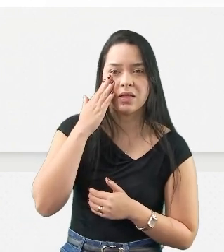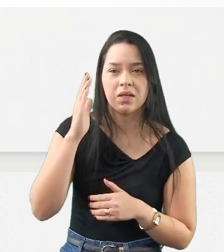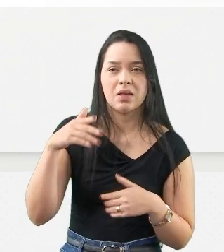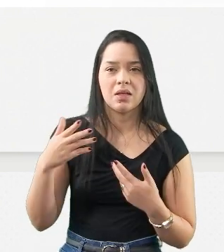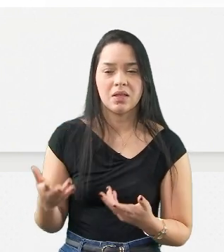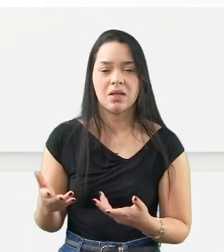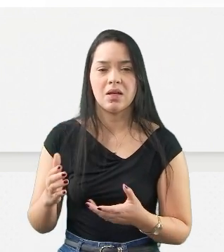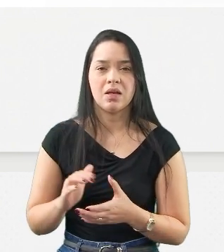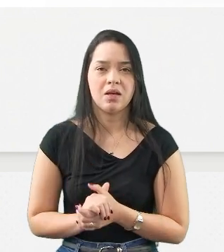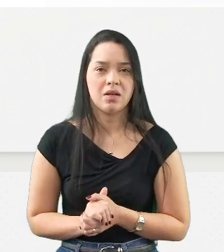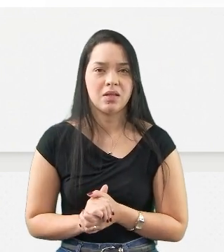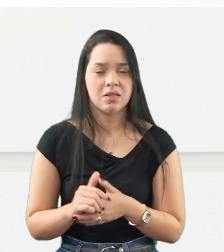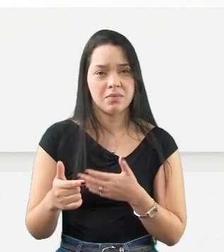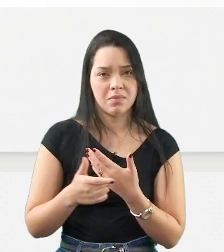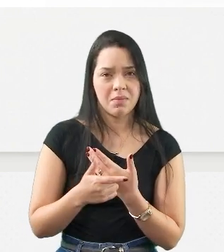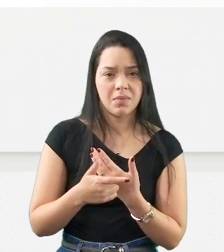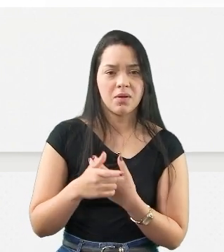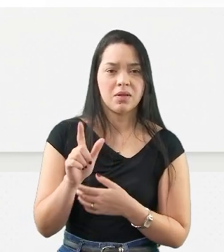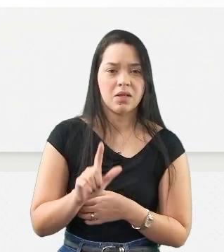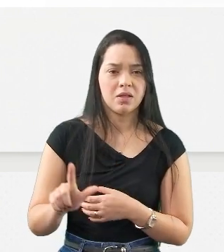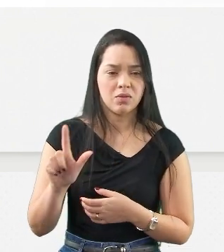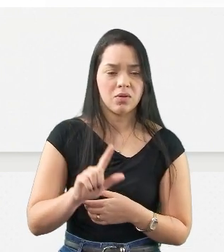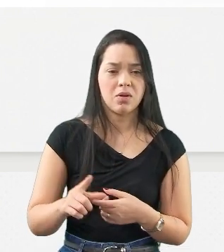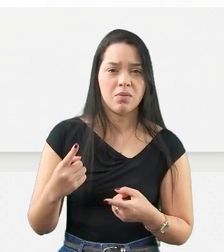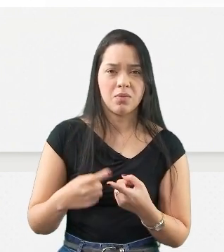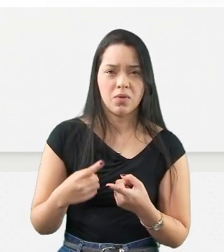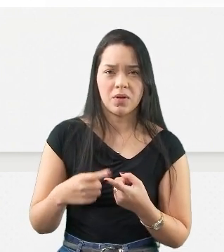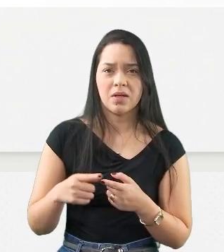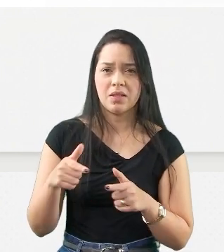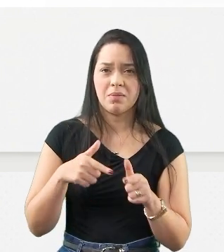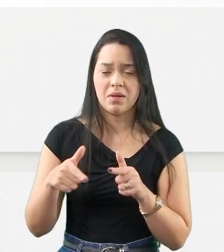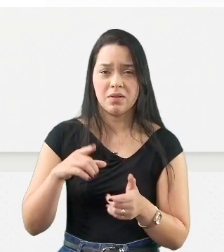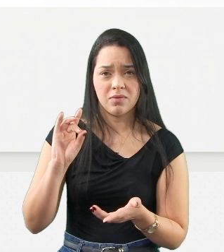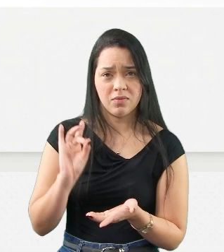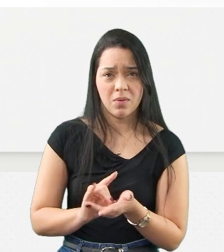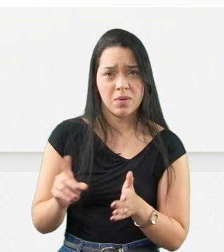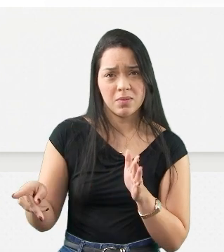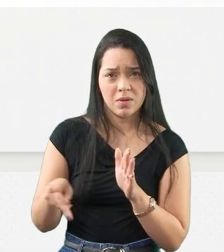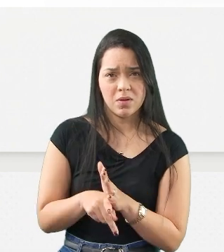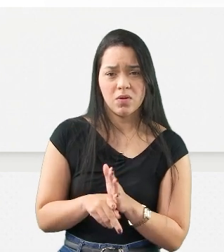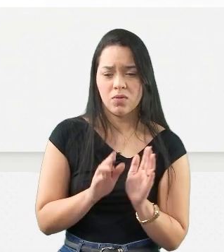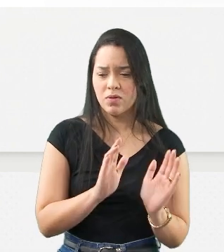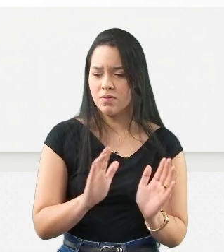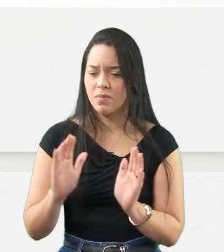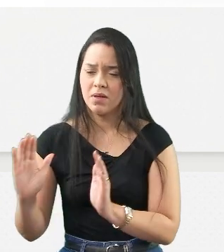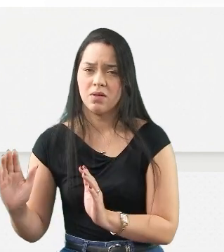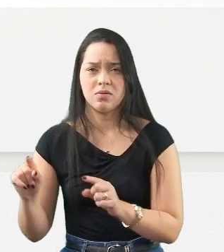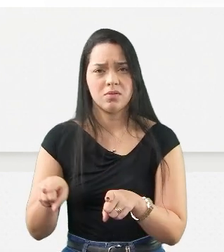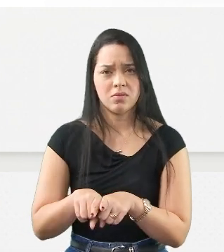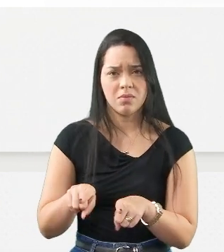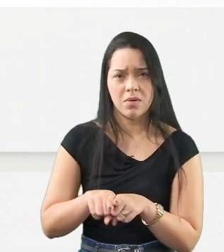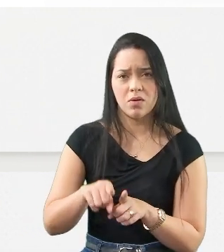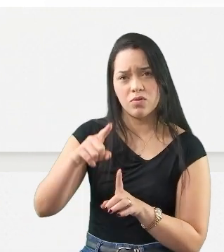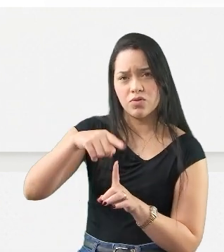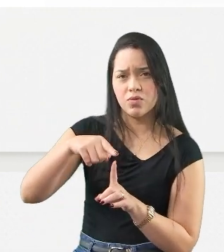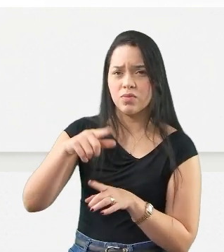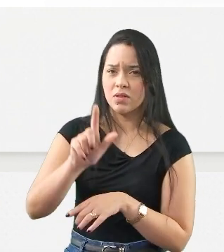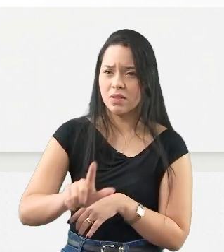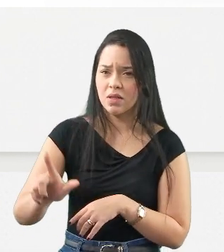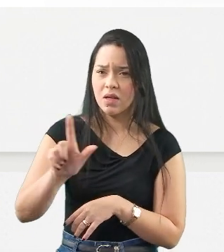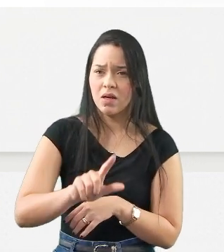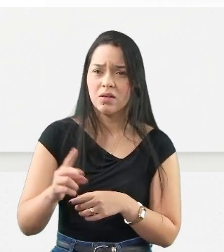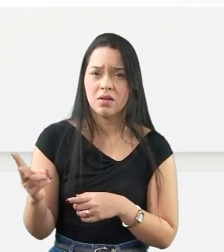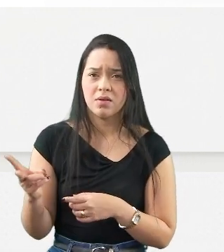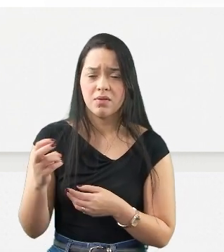né? Desse papel da literatura, porque quando a gente for trabalhar de forma específica os períodos, as estéticas literárias, vocês vão verificar